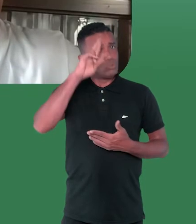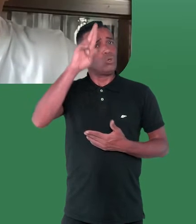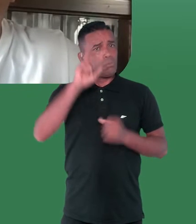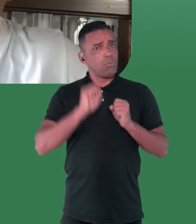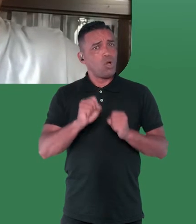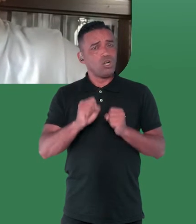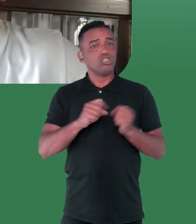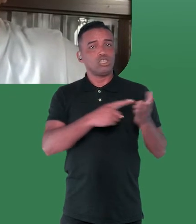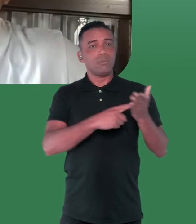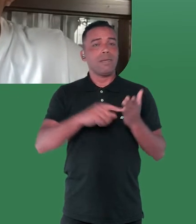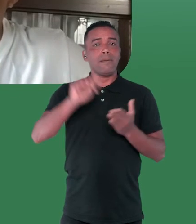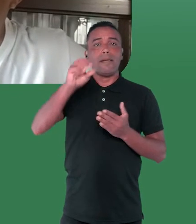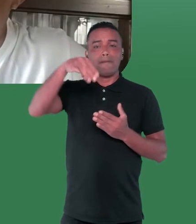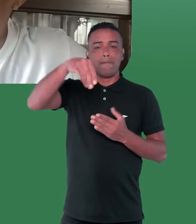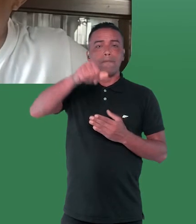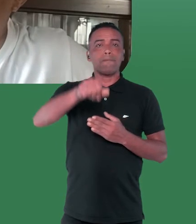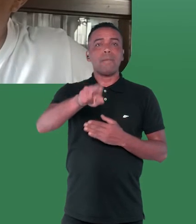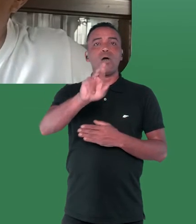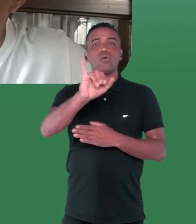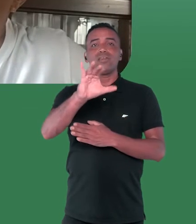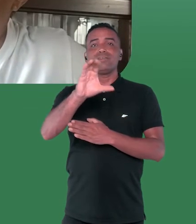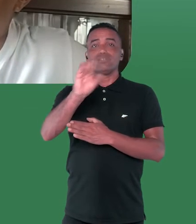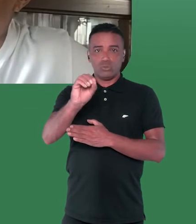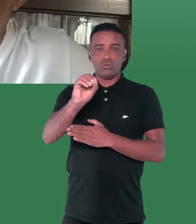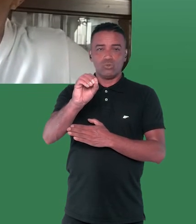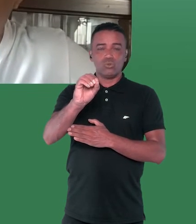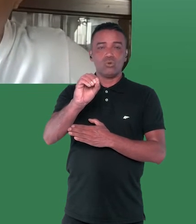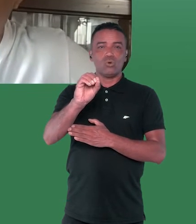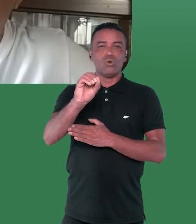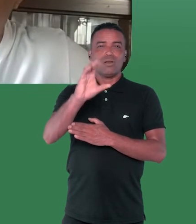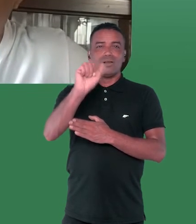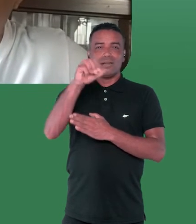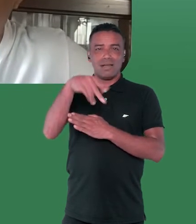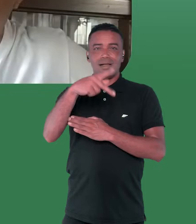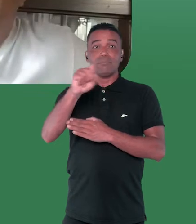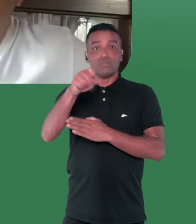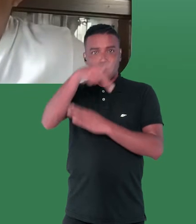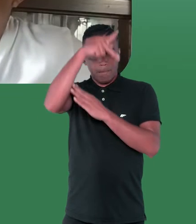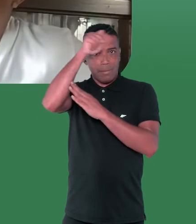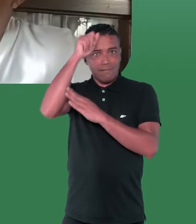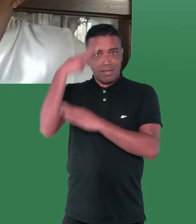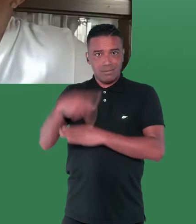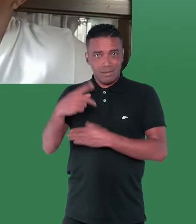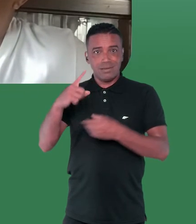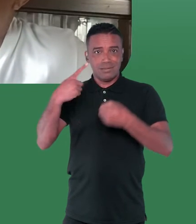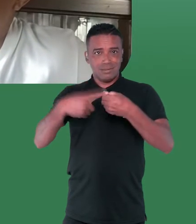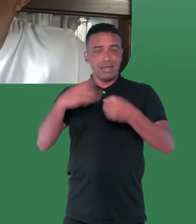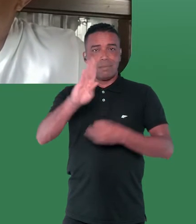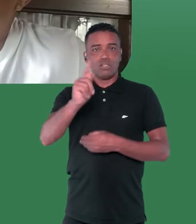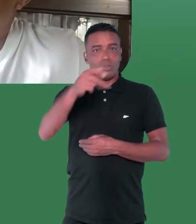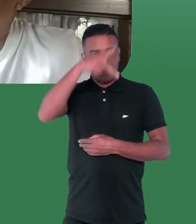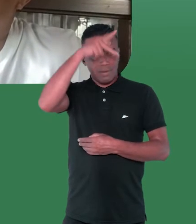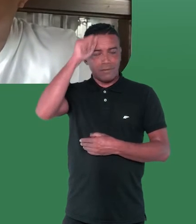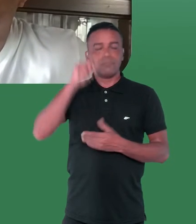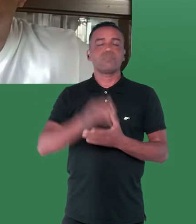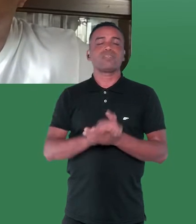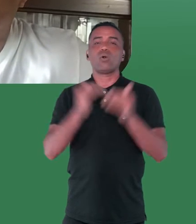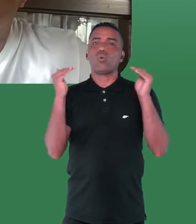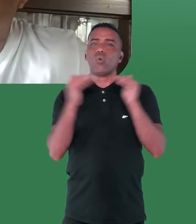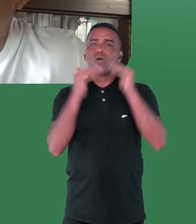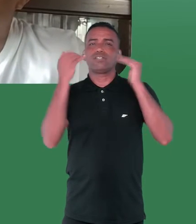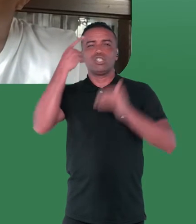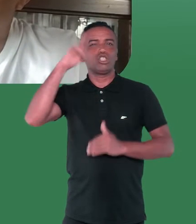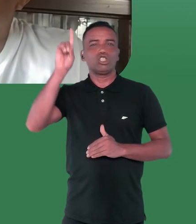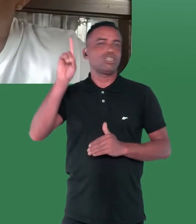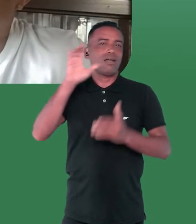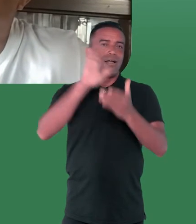Chamei o Maurício Campos também, que na época era prefeito de Belo Horizonte, muito amigo dele. Aí chega o dia do casamento, coincidiu com um dia que